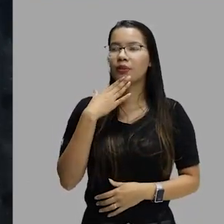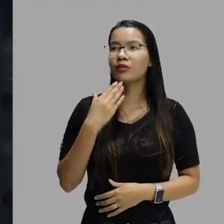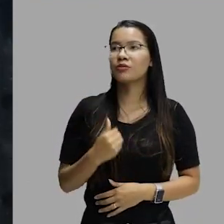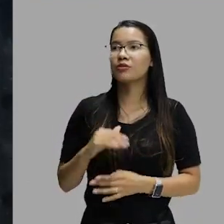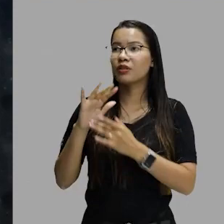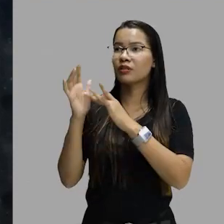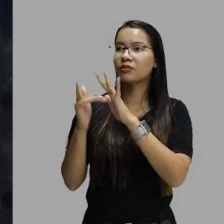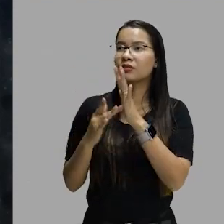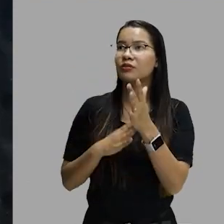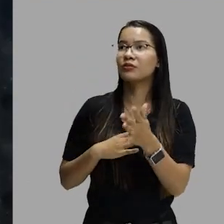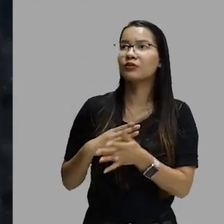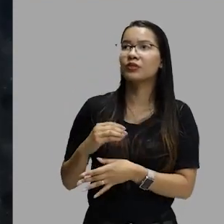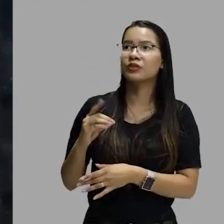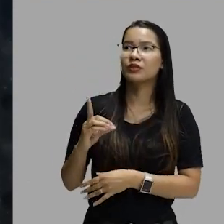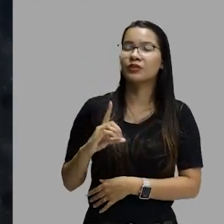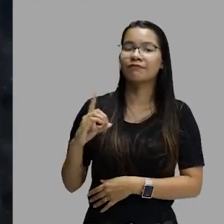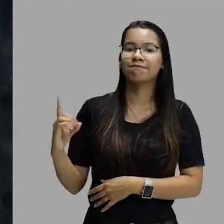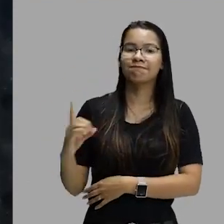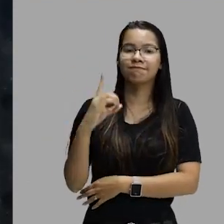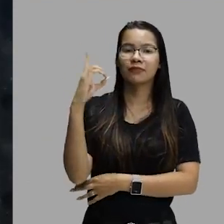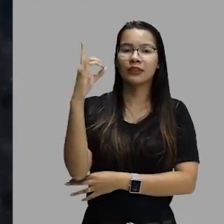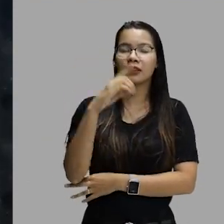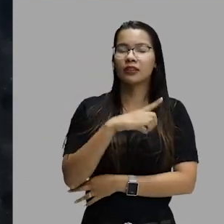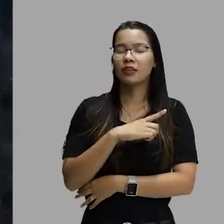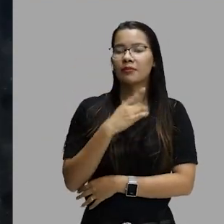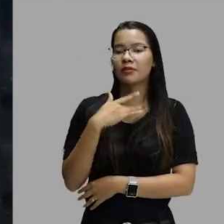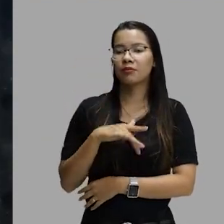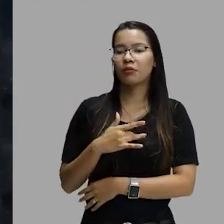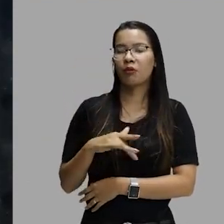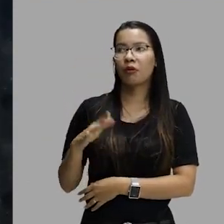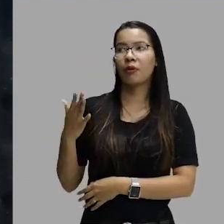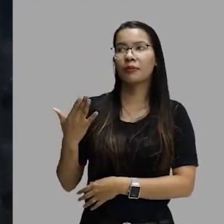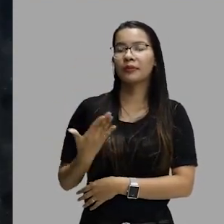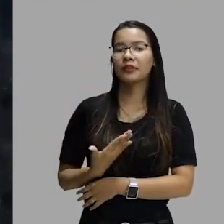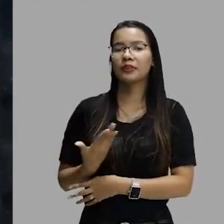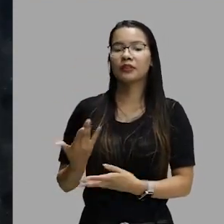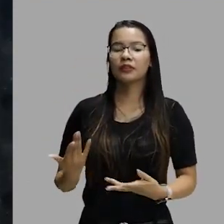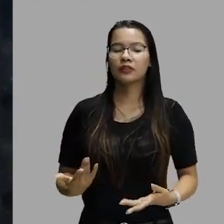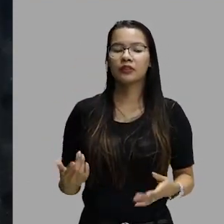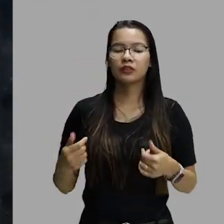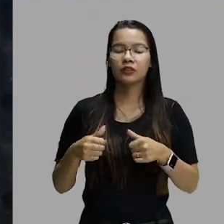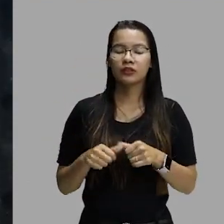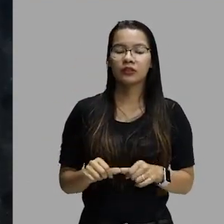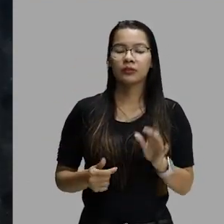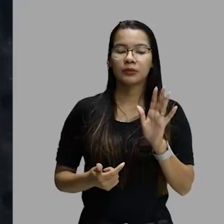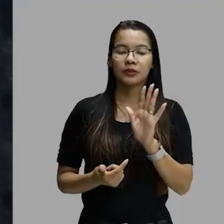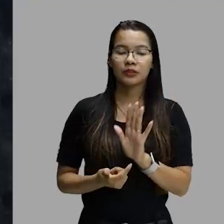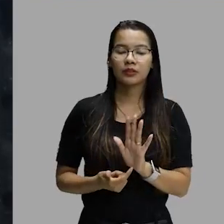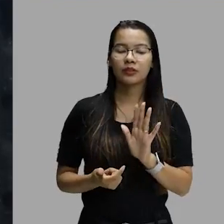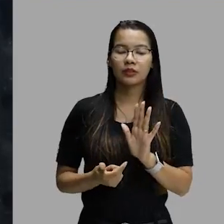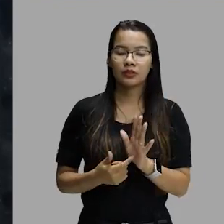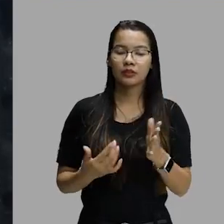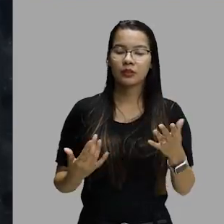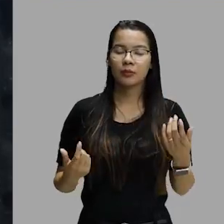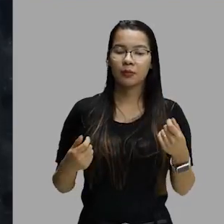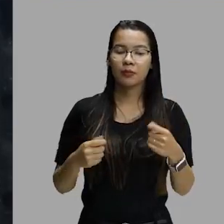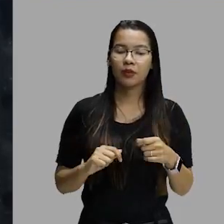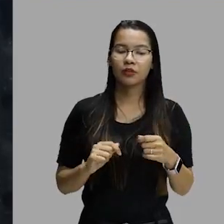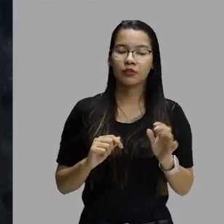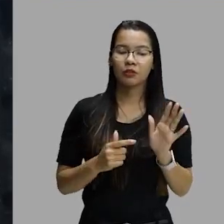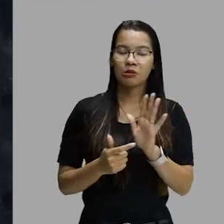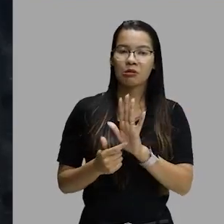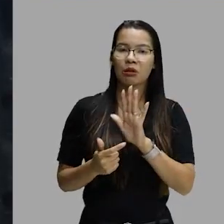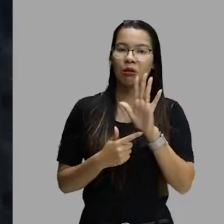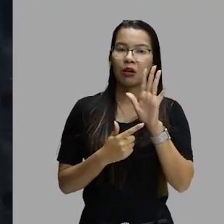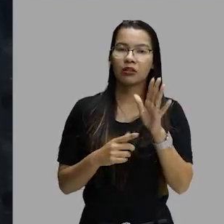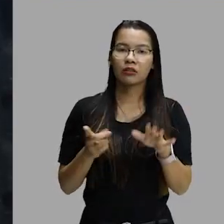está apresentando aí um realce na oração sem relação sintática, ou seja, ele pode vir em qualquer